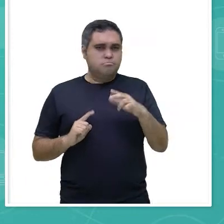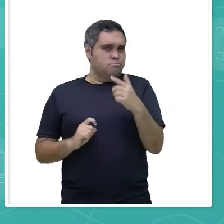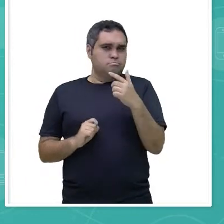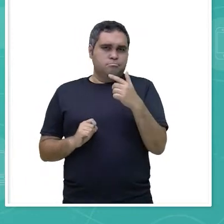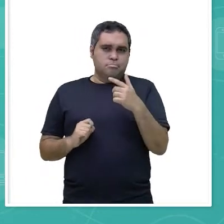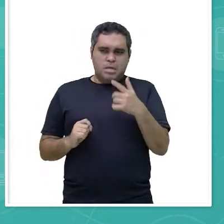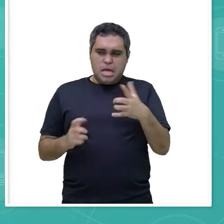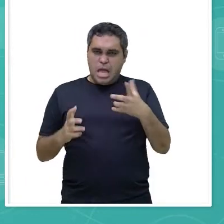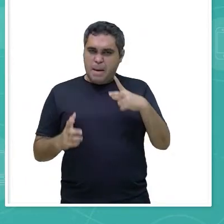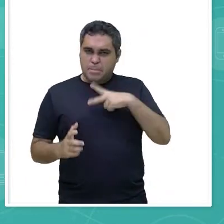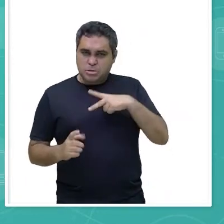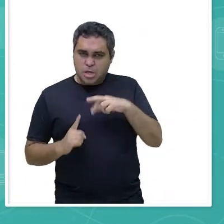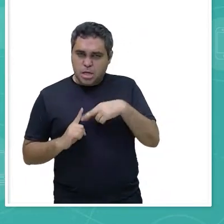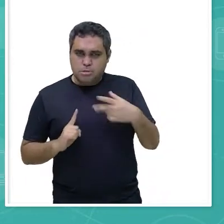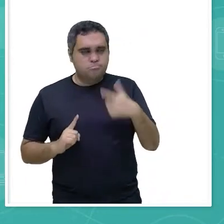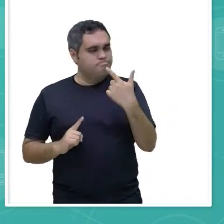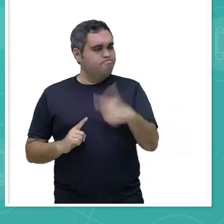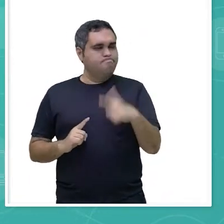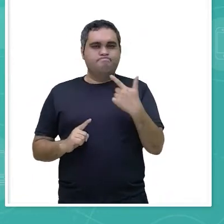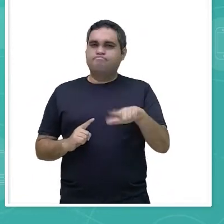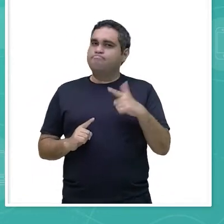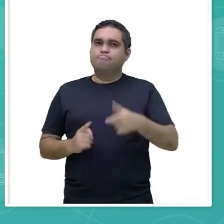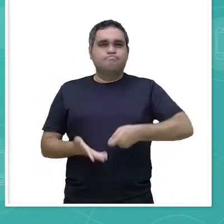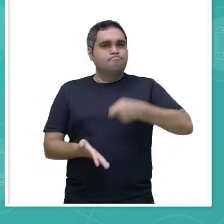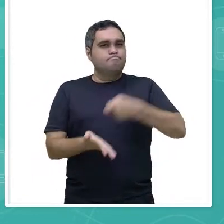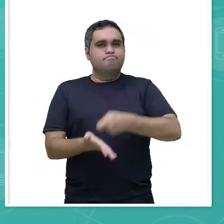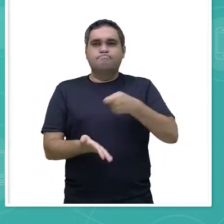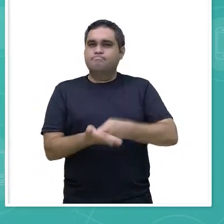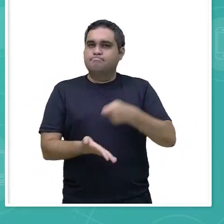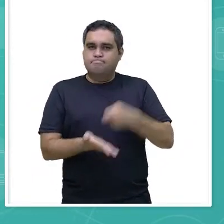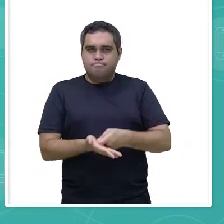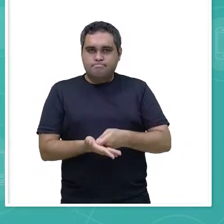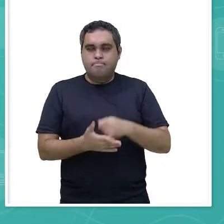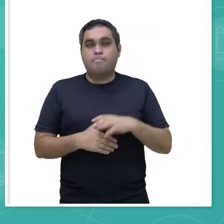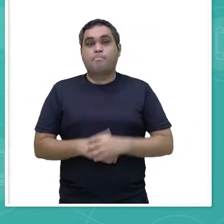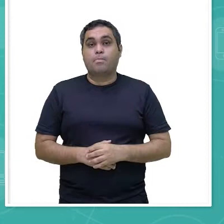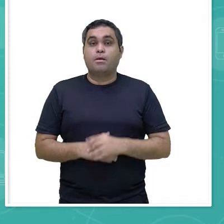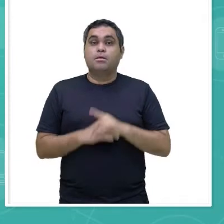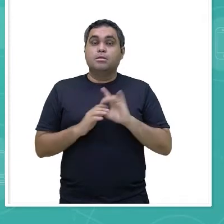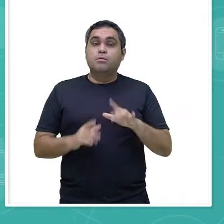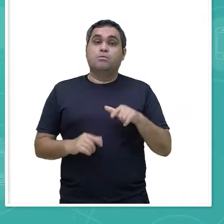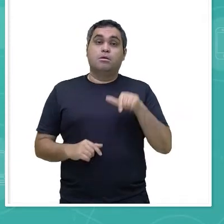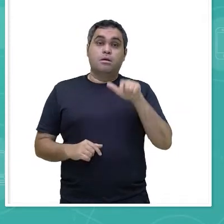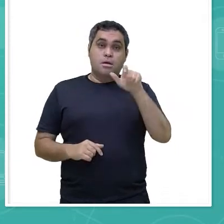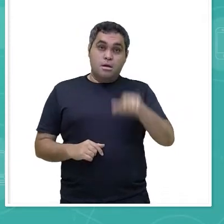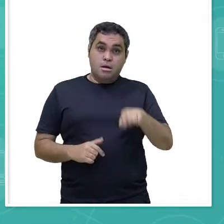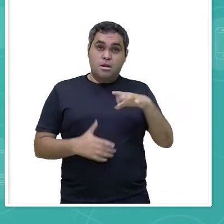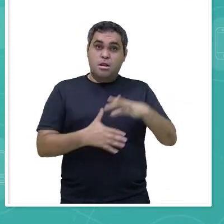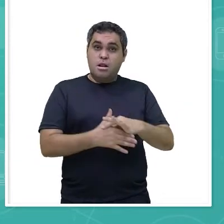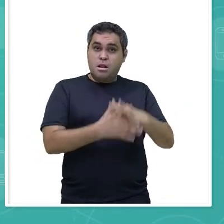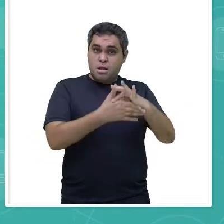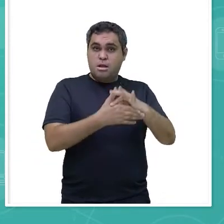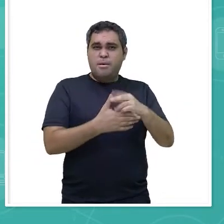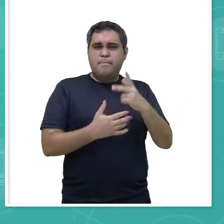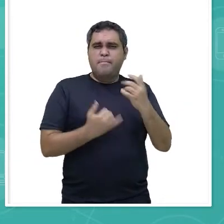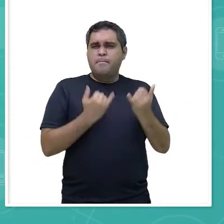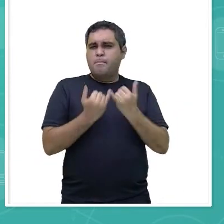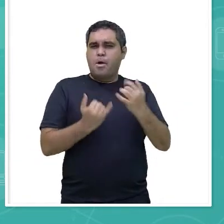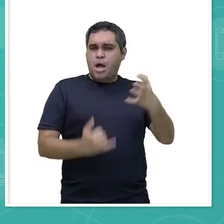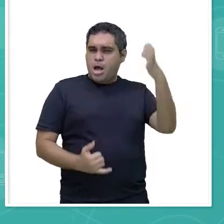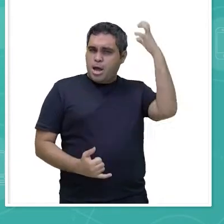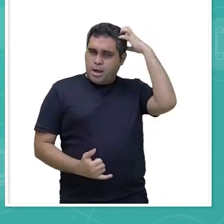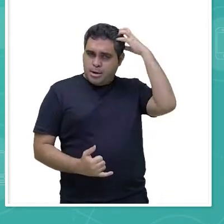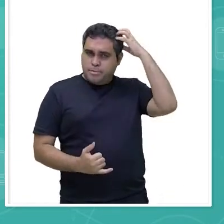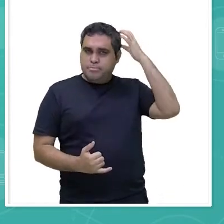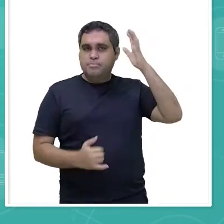está naquela condição de imperador, de czar ou czar, tá, gente, os dois termos estão corretos, de rei, ele não vê as necessidades